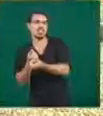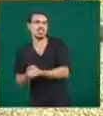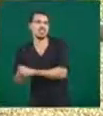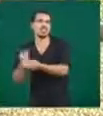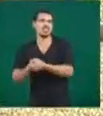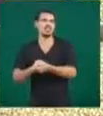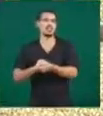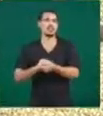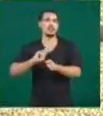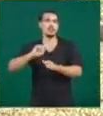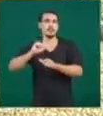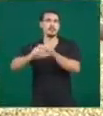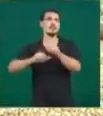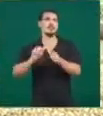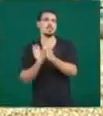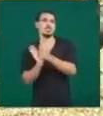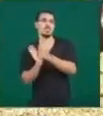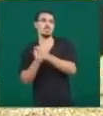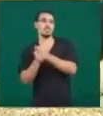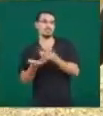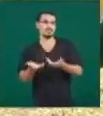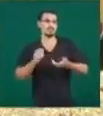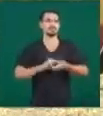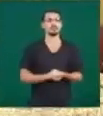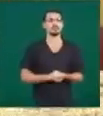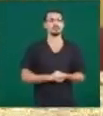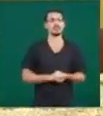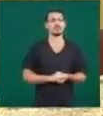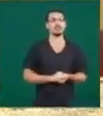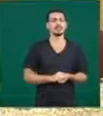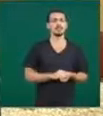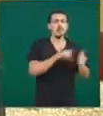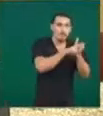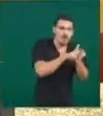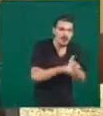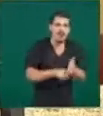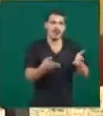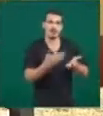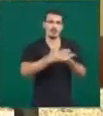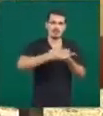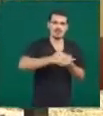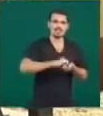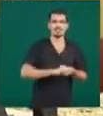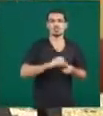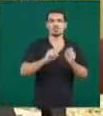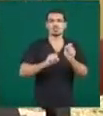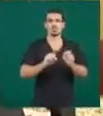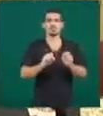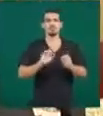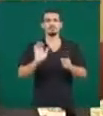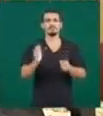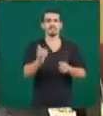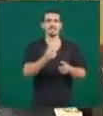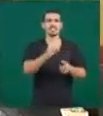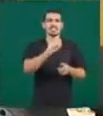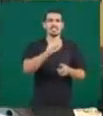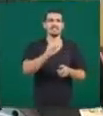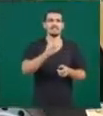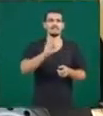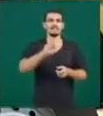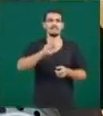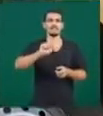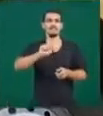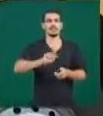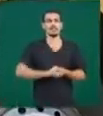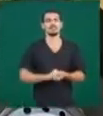embalagem. A Operação Terra Fértil acontece no período de safra, que inicia agora em outubro e vai até abril de